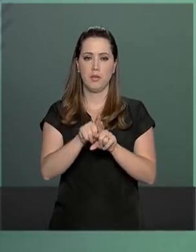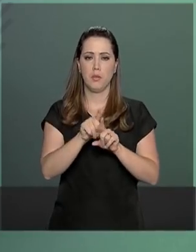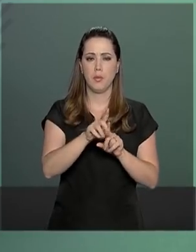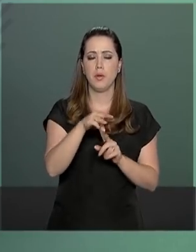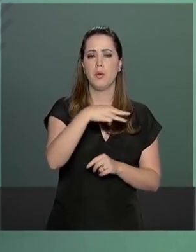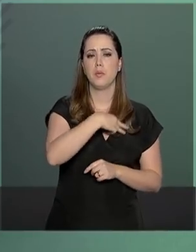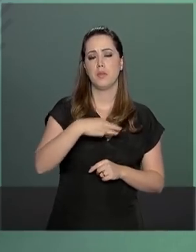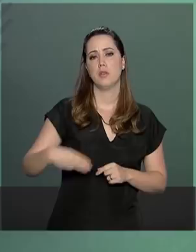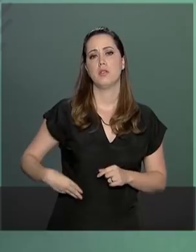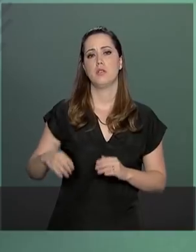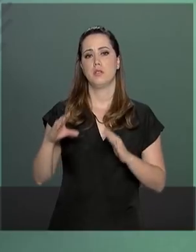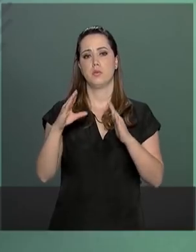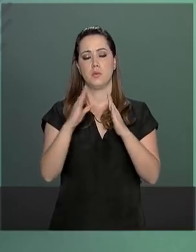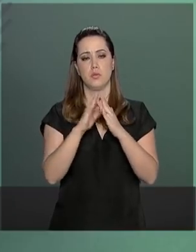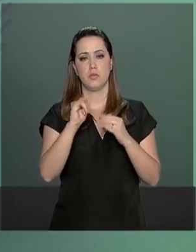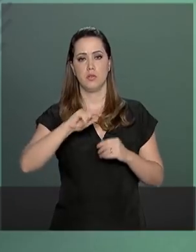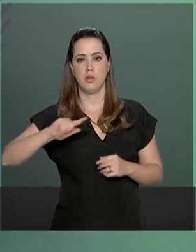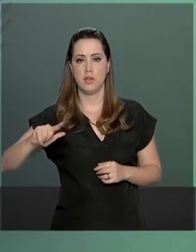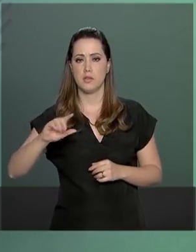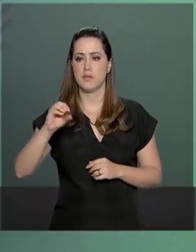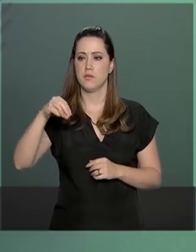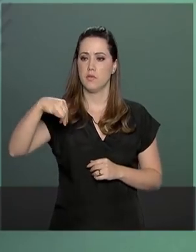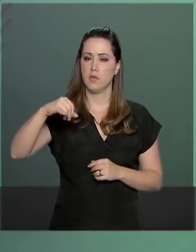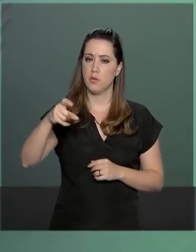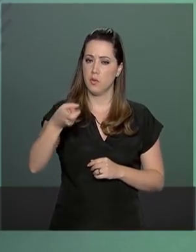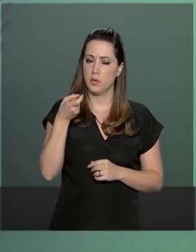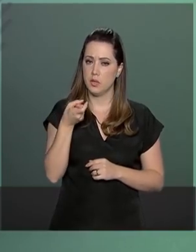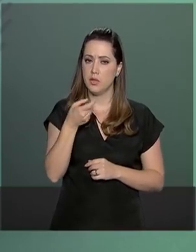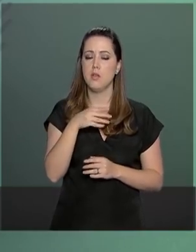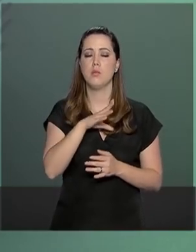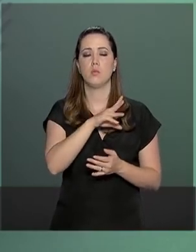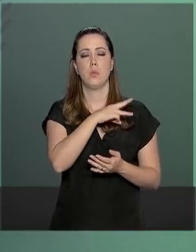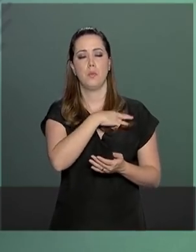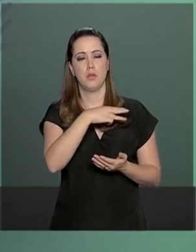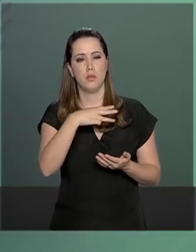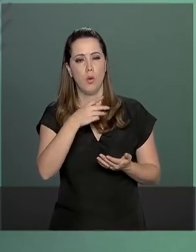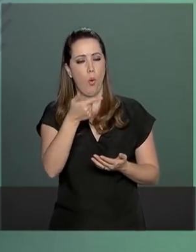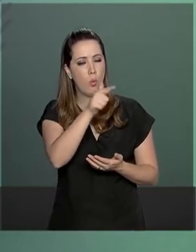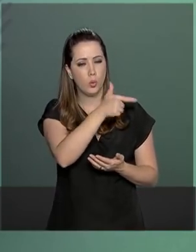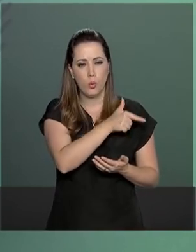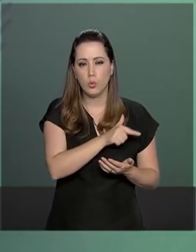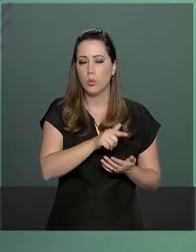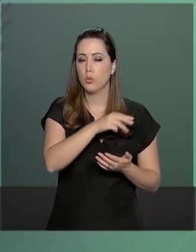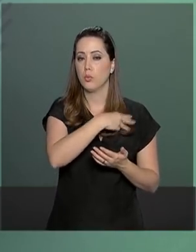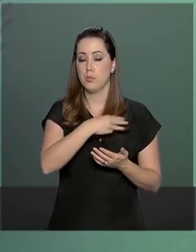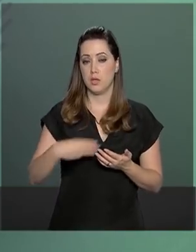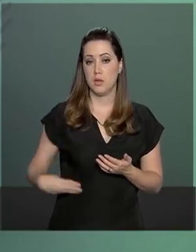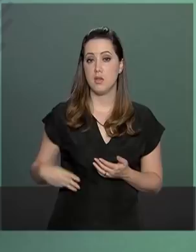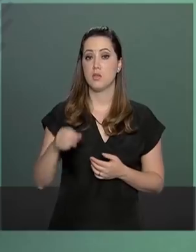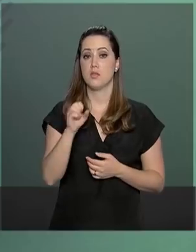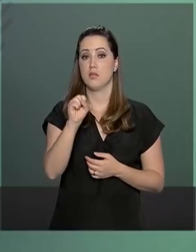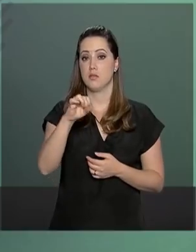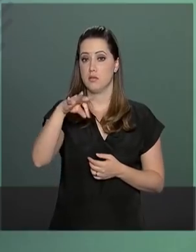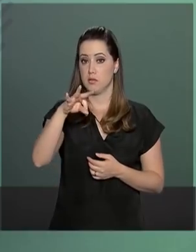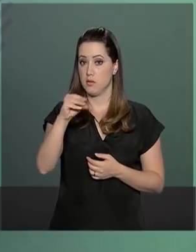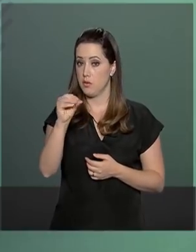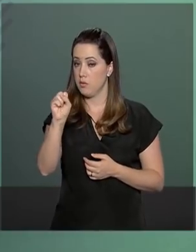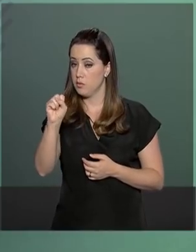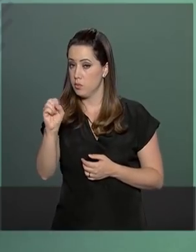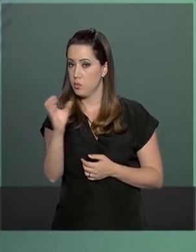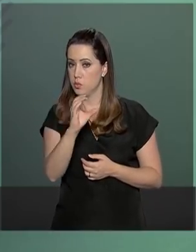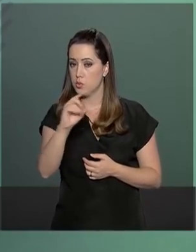ônyx lorenzoni ministro da secretaria de governo general santos cruz e